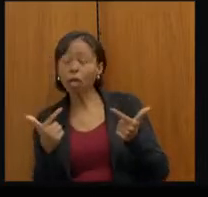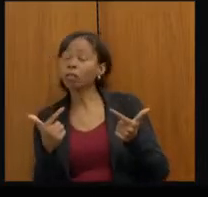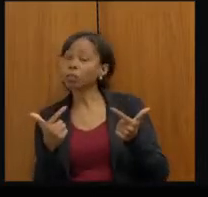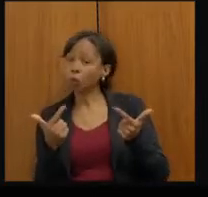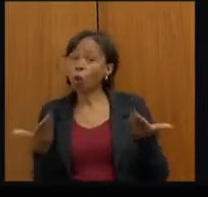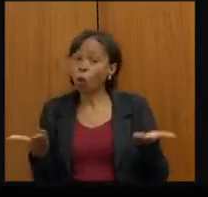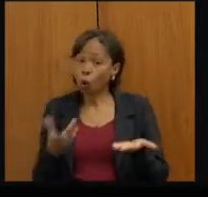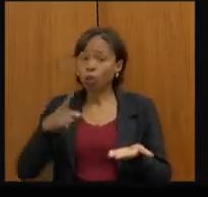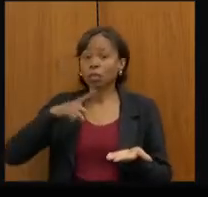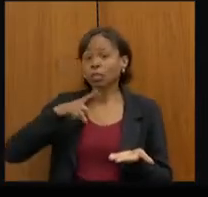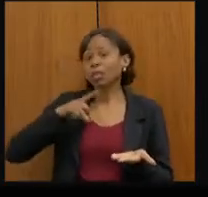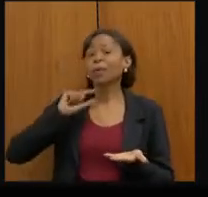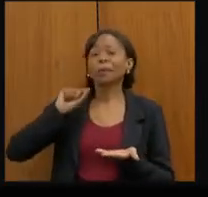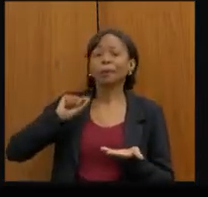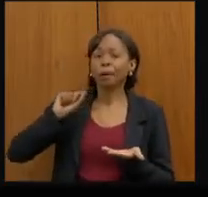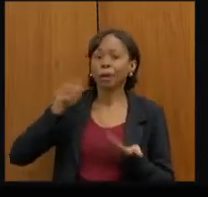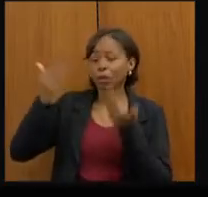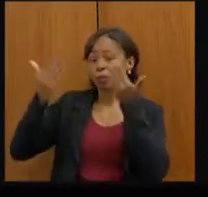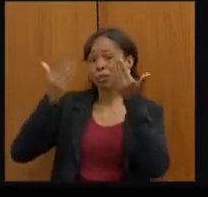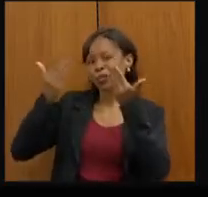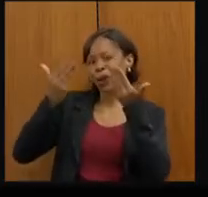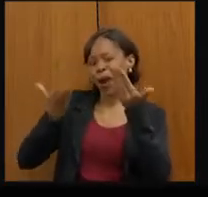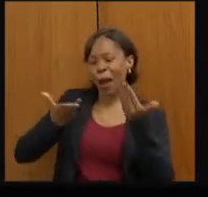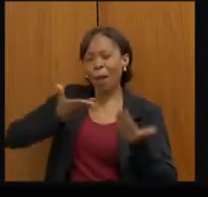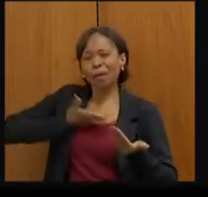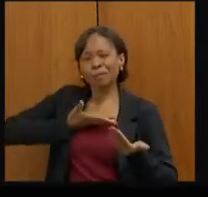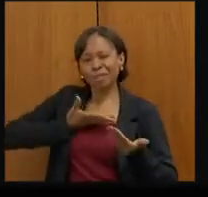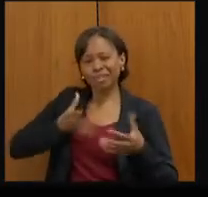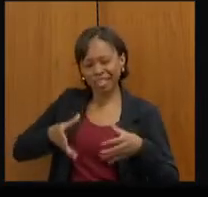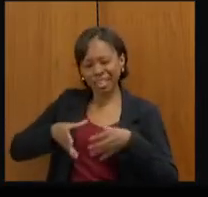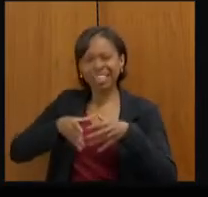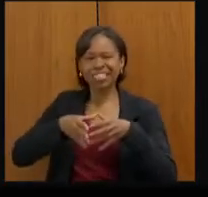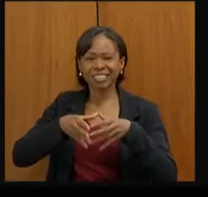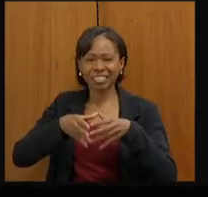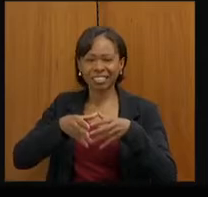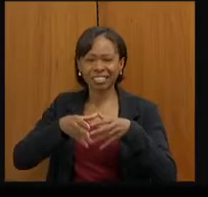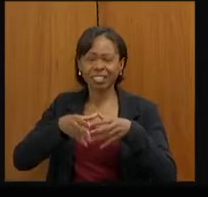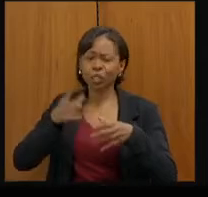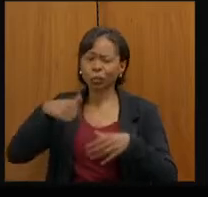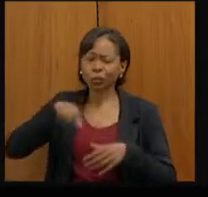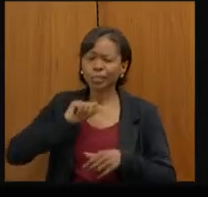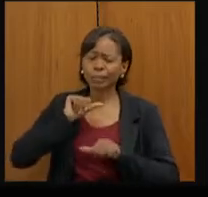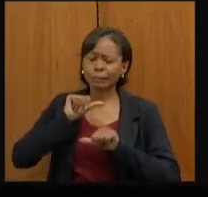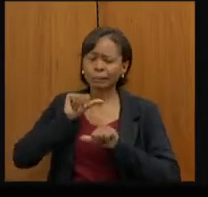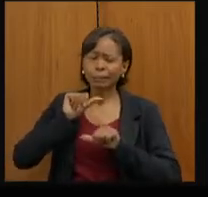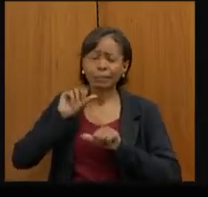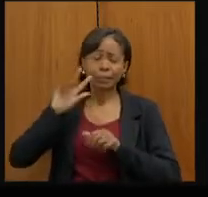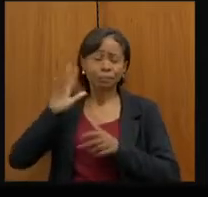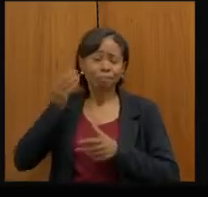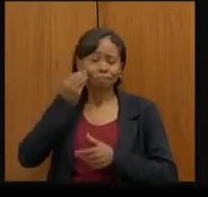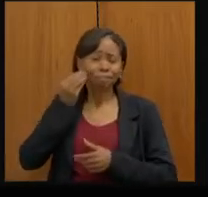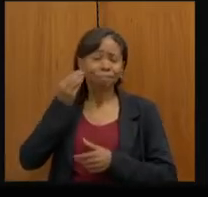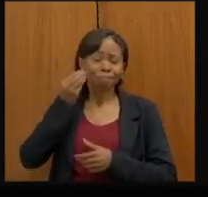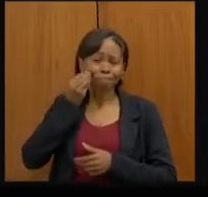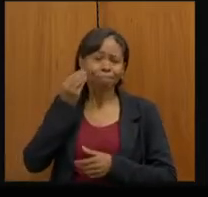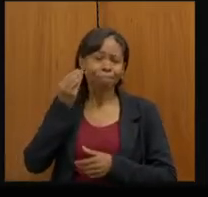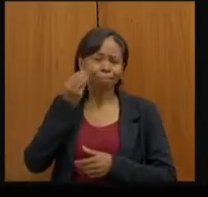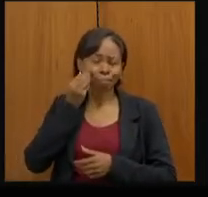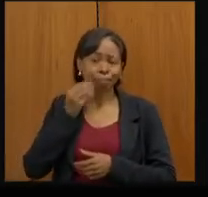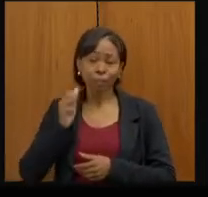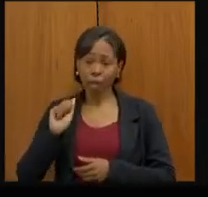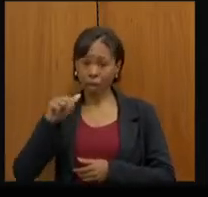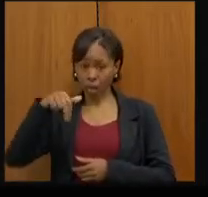rede reinventamos a deputada Ana Paula temos acompanhado com muita aí uma grande parceira nessa